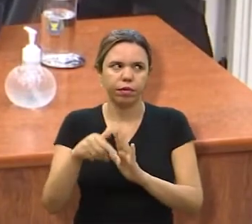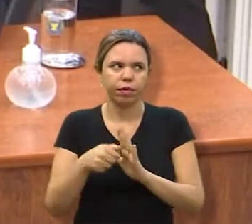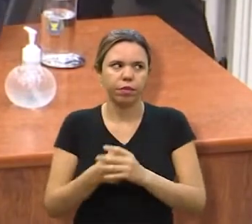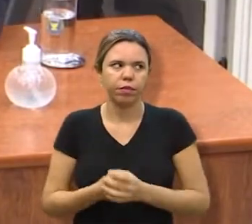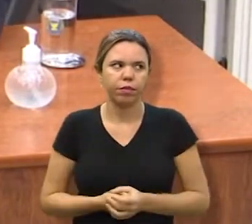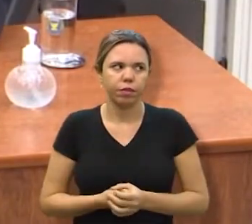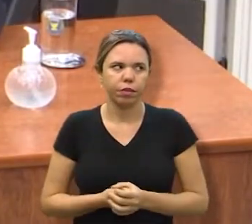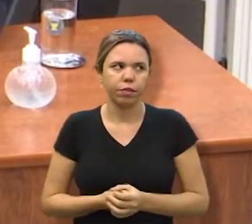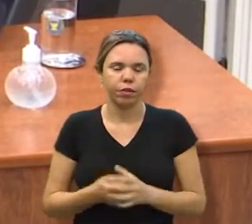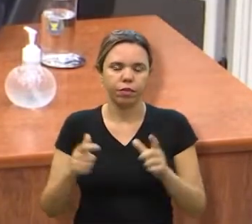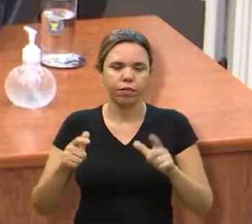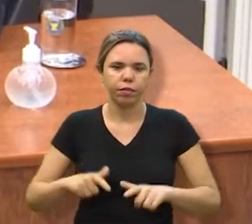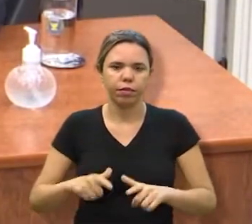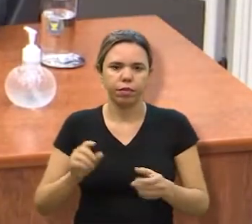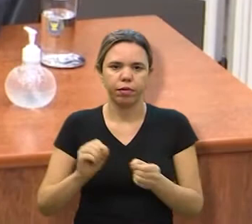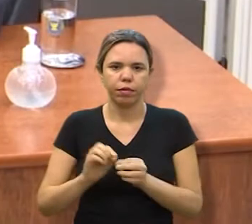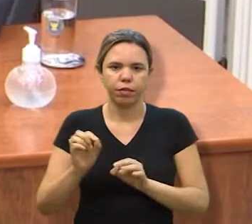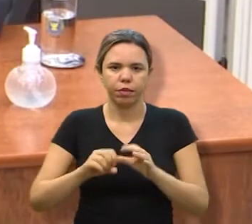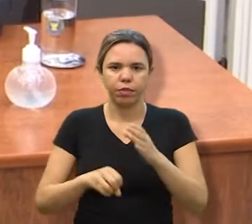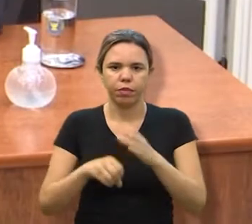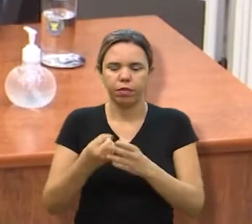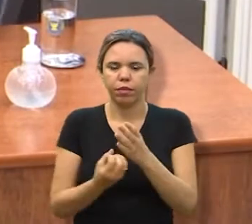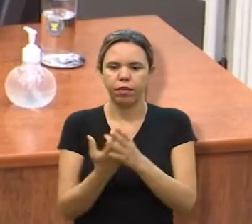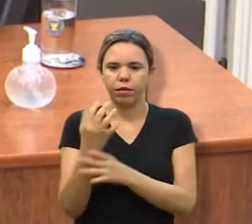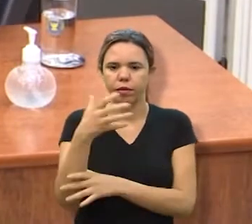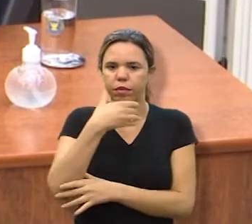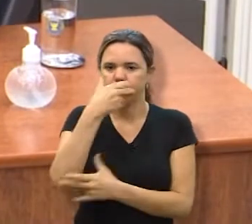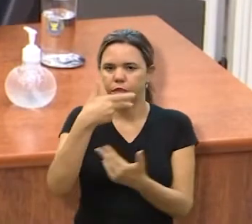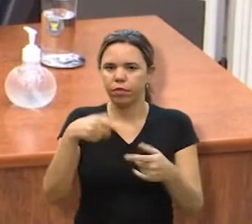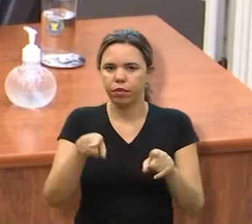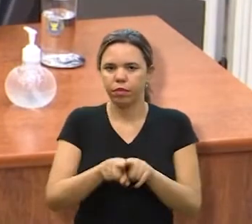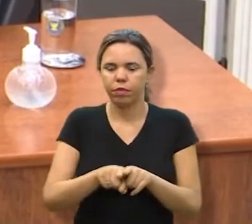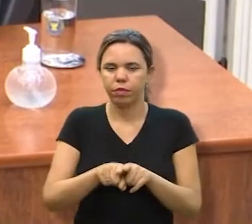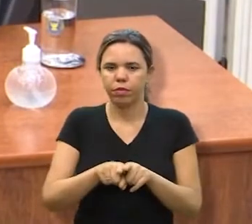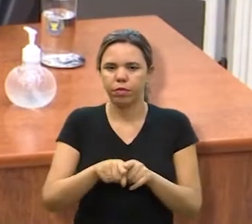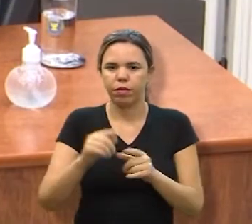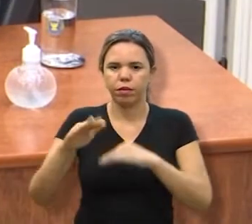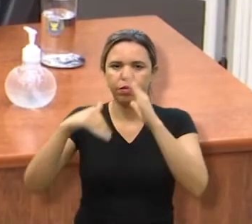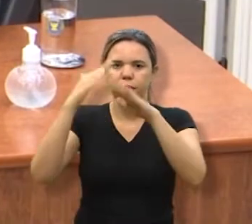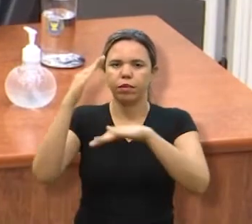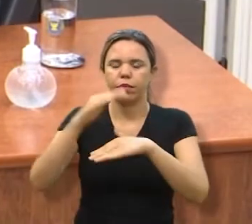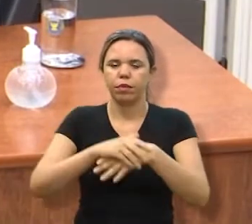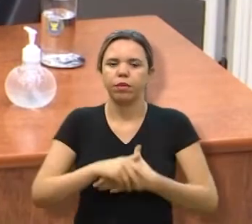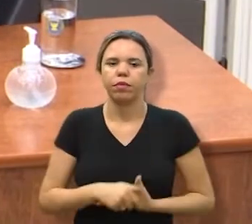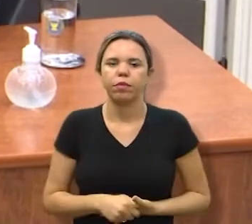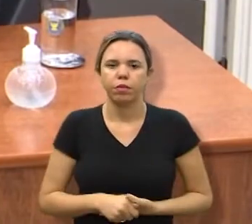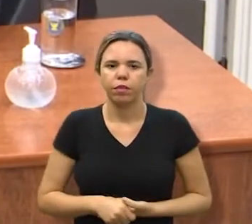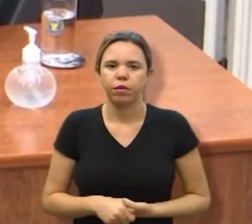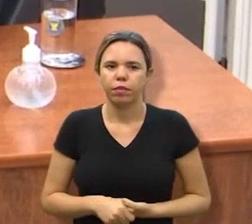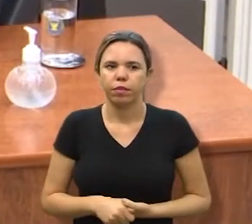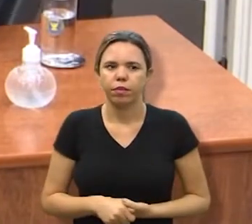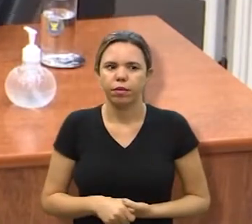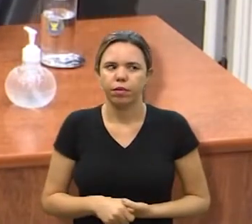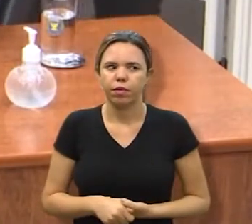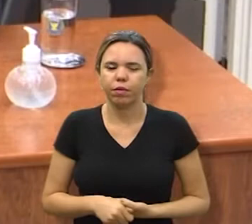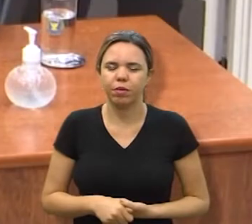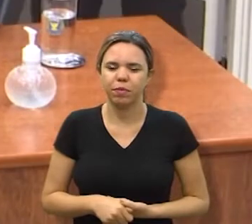socioambiental onde a gente realiza os plantios de árvore frutífera em áreas subdesenvolvidas,